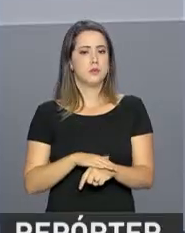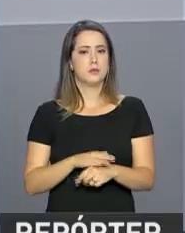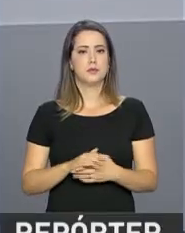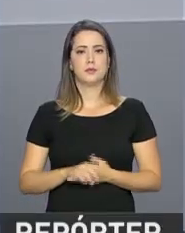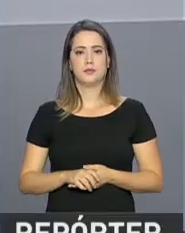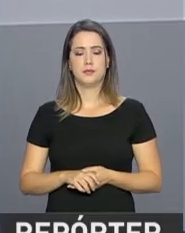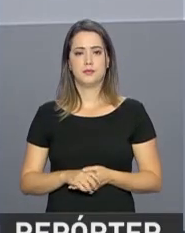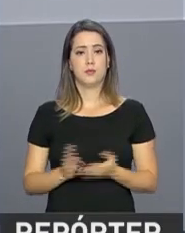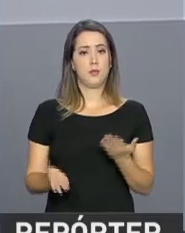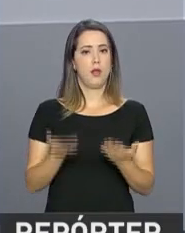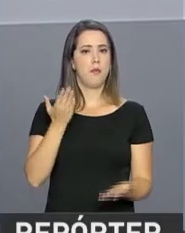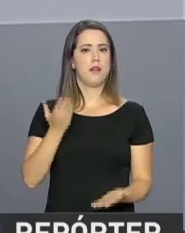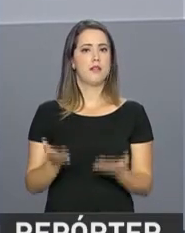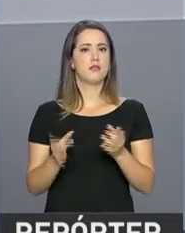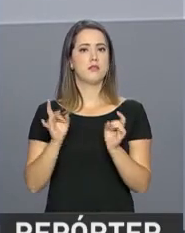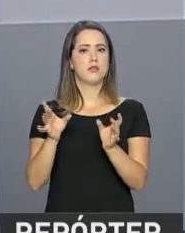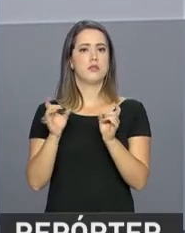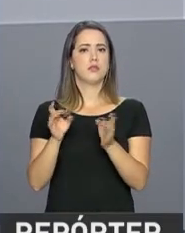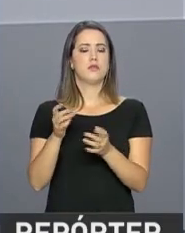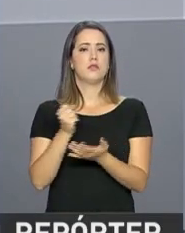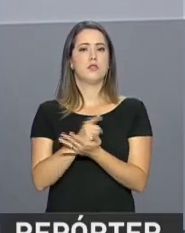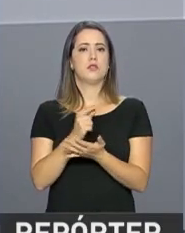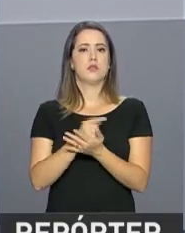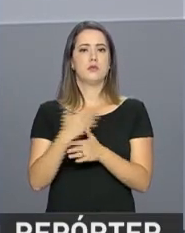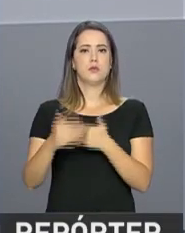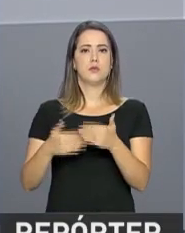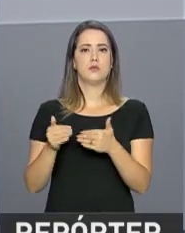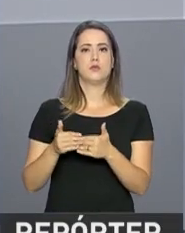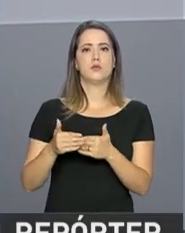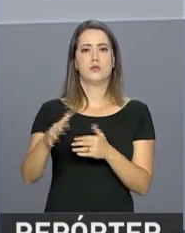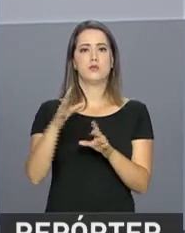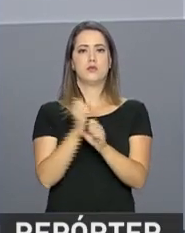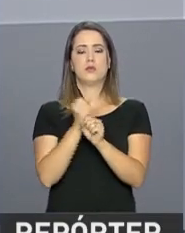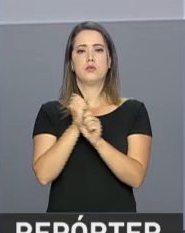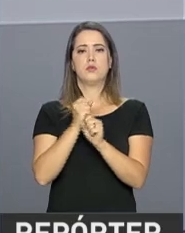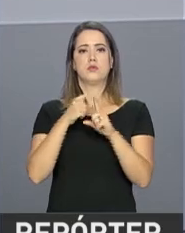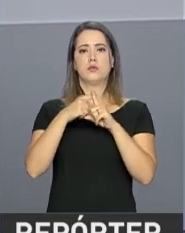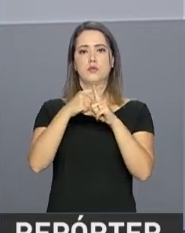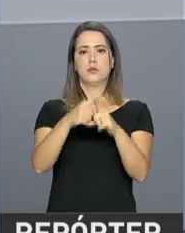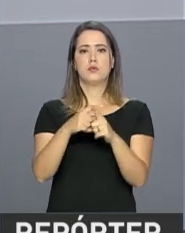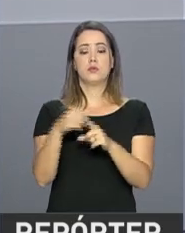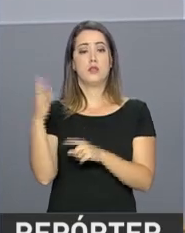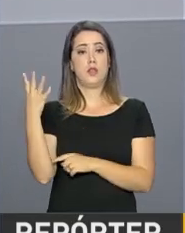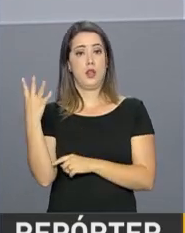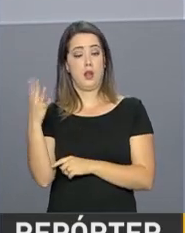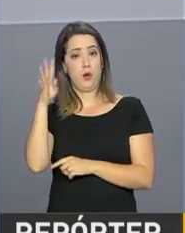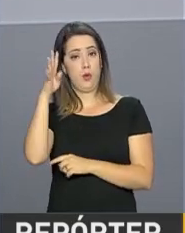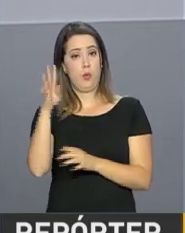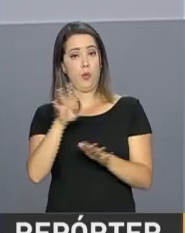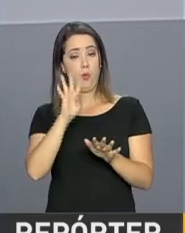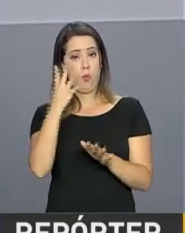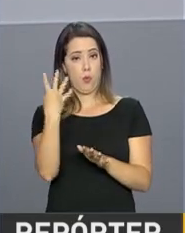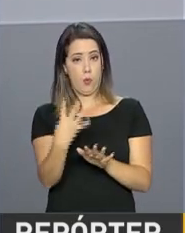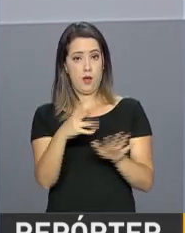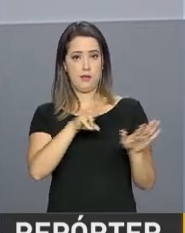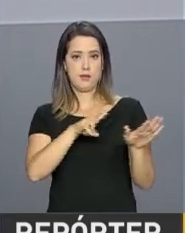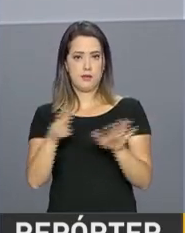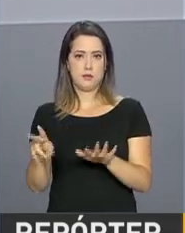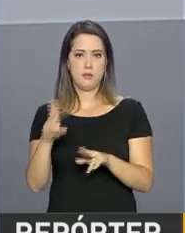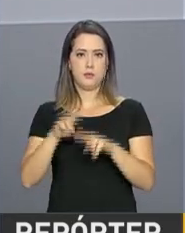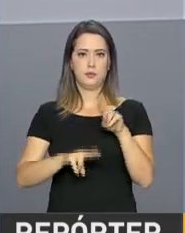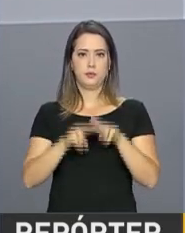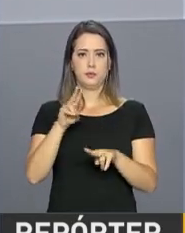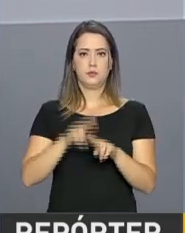ea balança comercial brasileira segue registrando saldos positivos na quarta semana de junho o superávit foi de